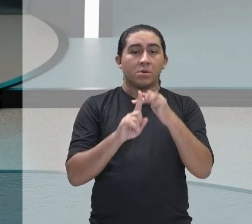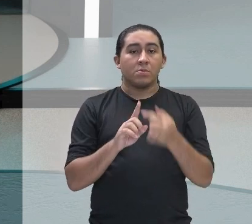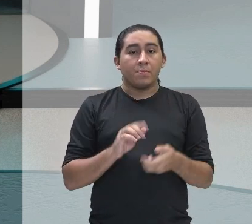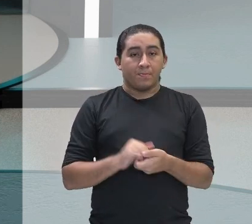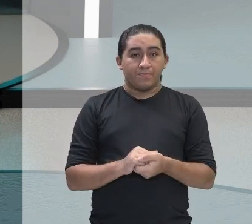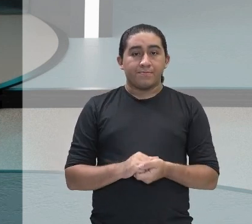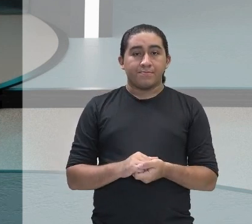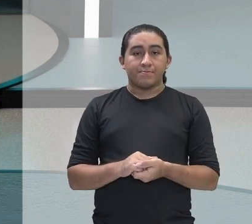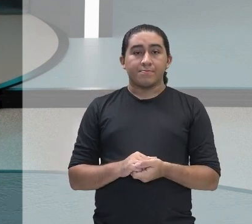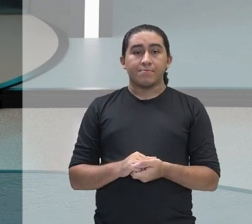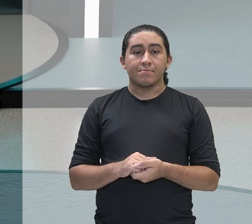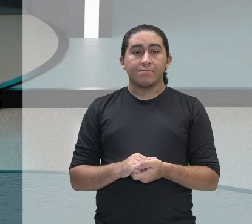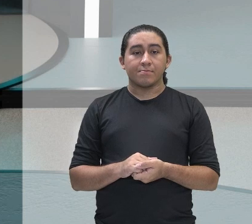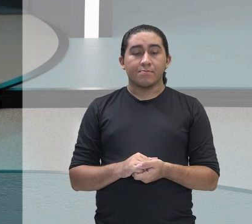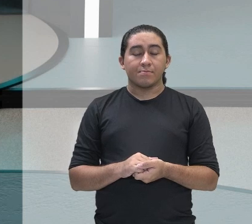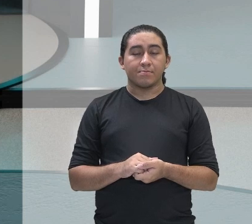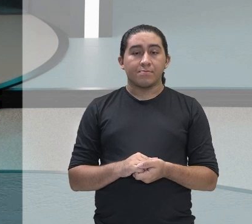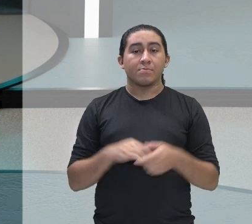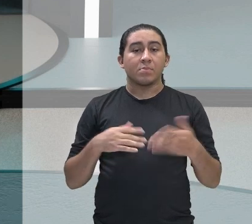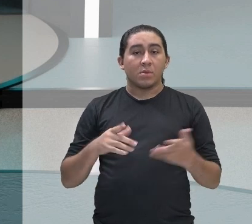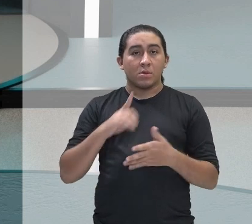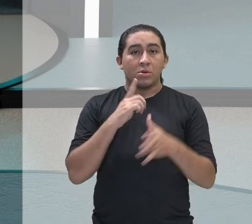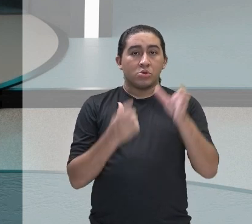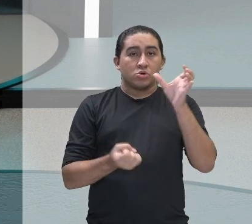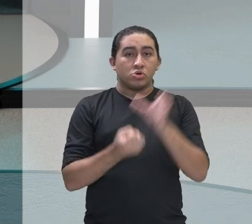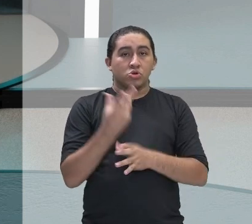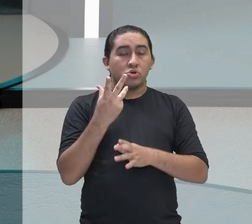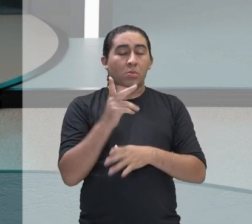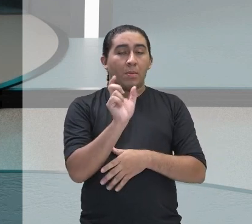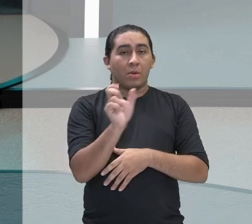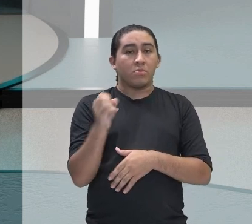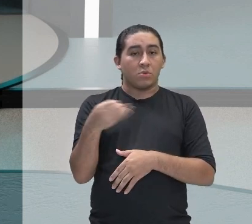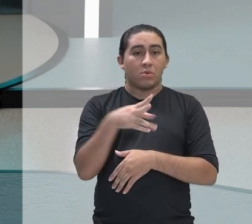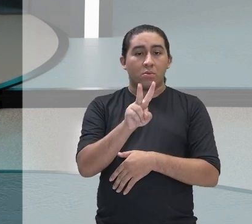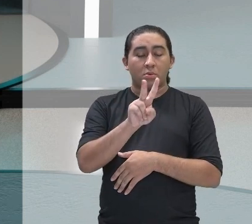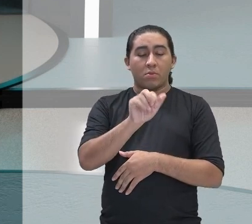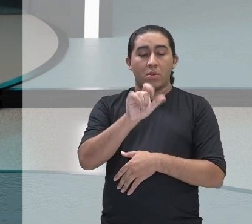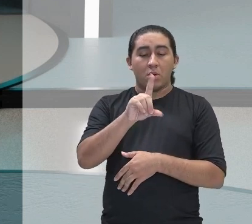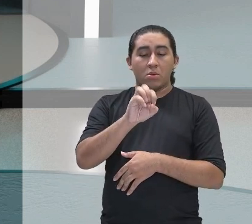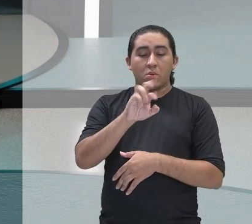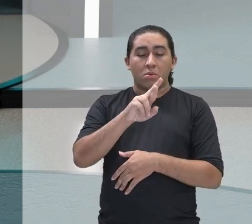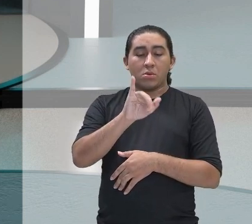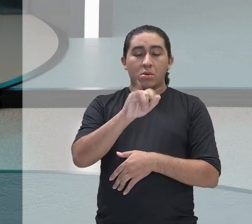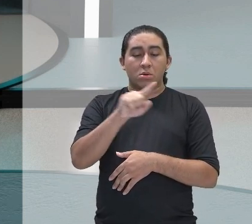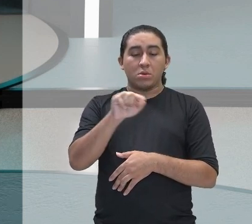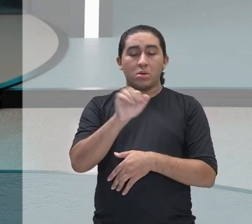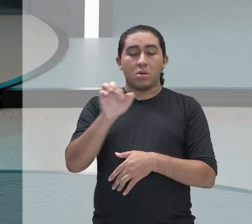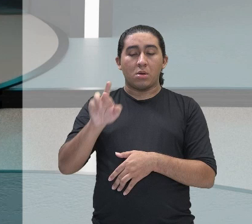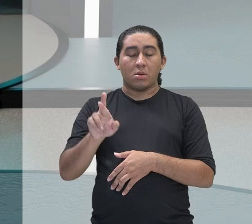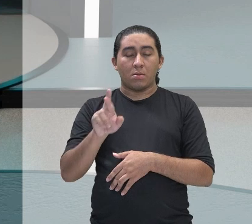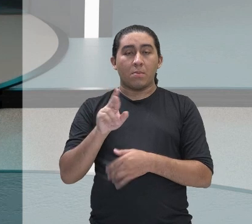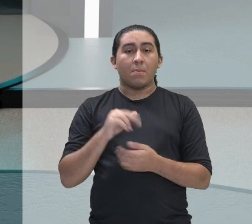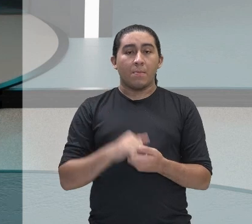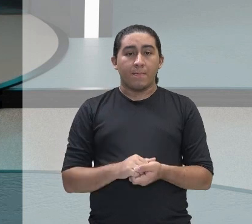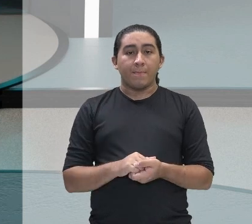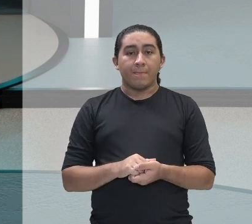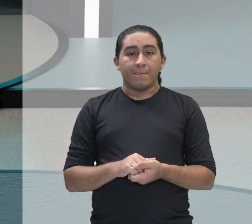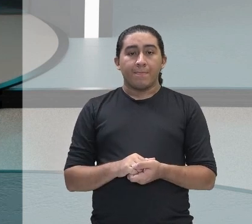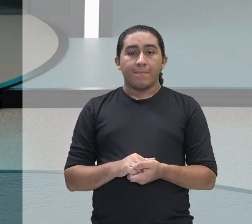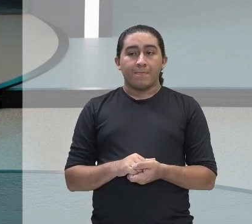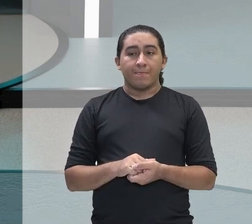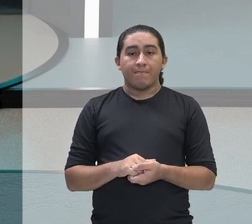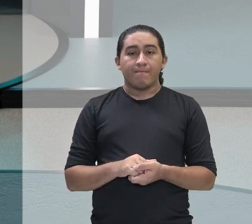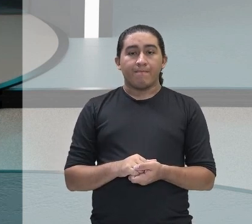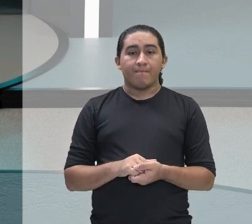valor? Izar. E é um sufixo, porque veio depois do radical. Então, como